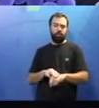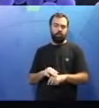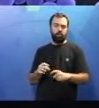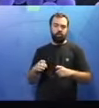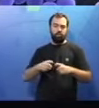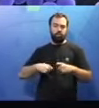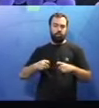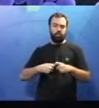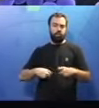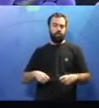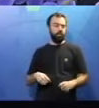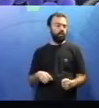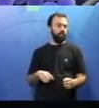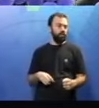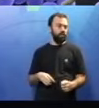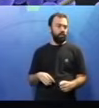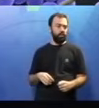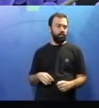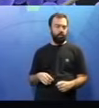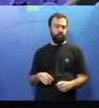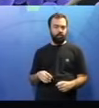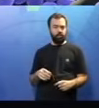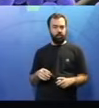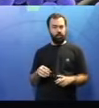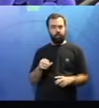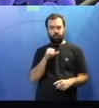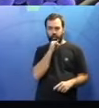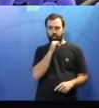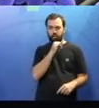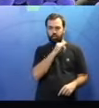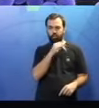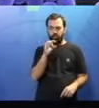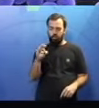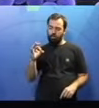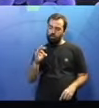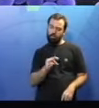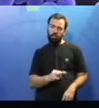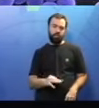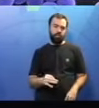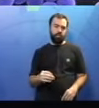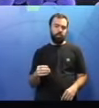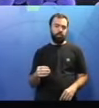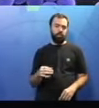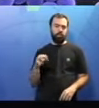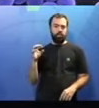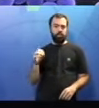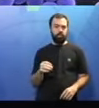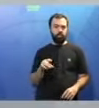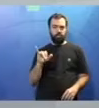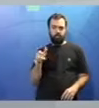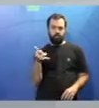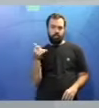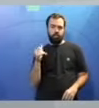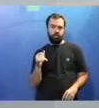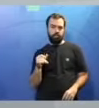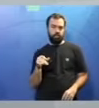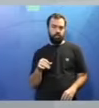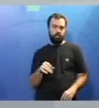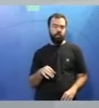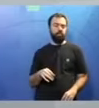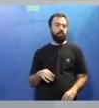bactéria em forma de bastão, bactéria em forma de bolinha de cocos, bactéria em forma de vírgula, um